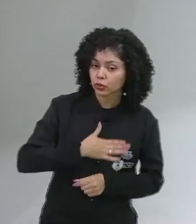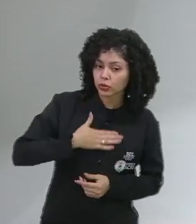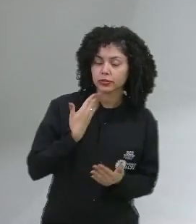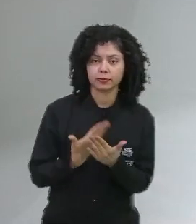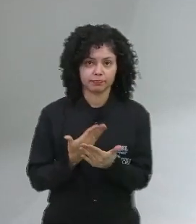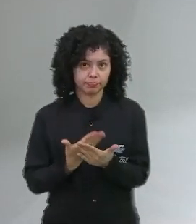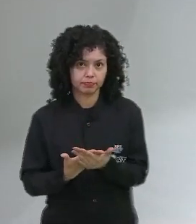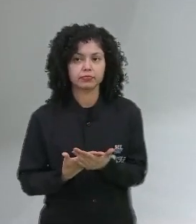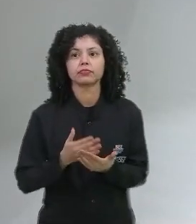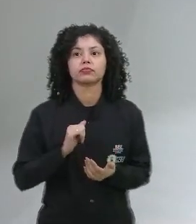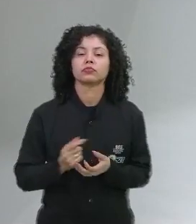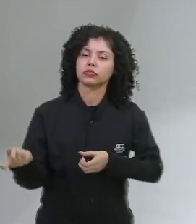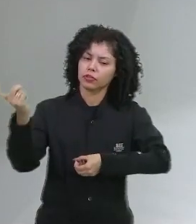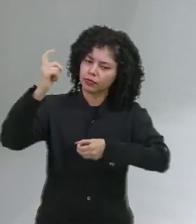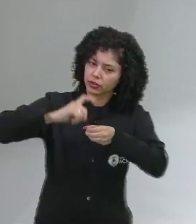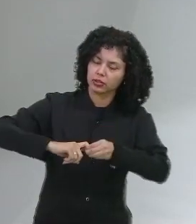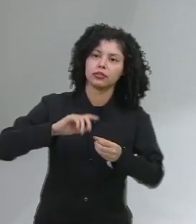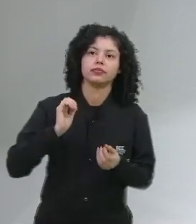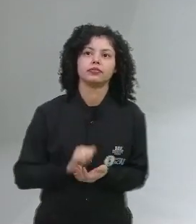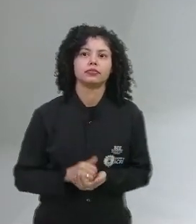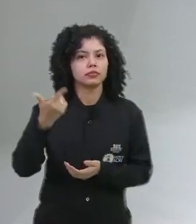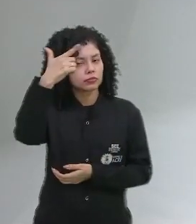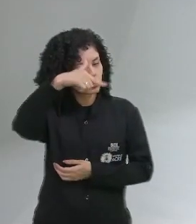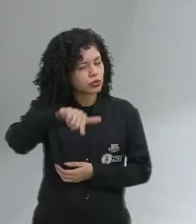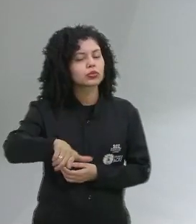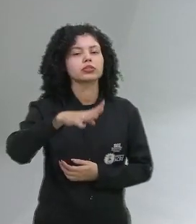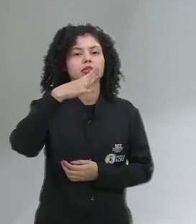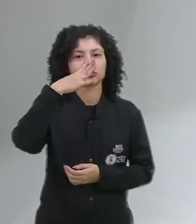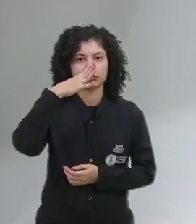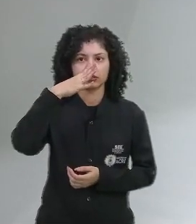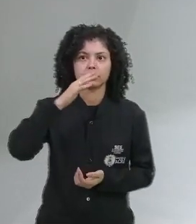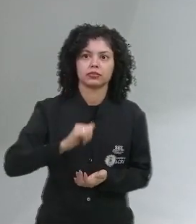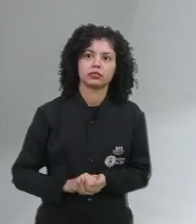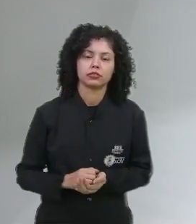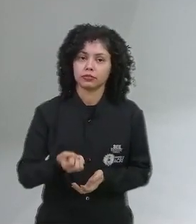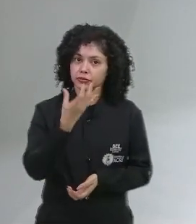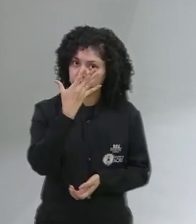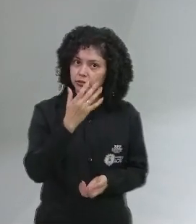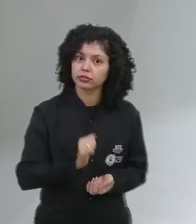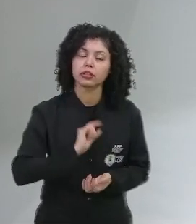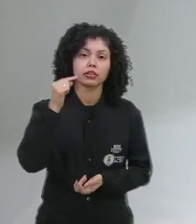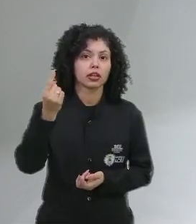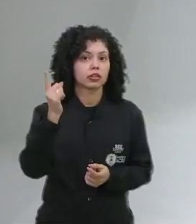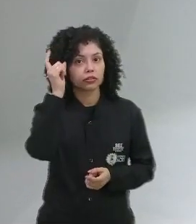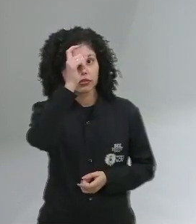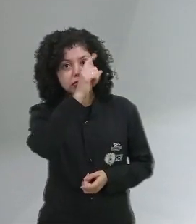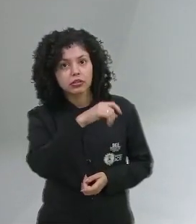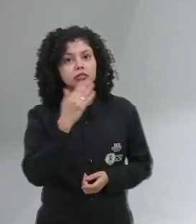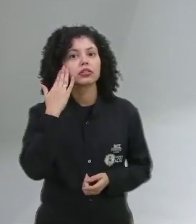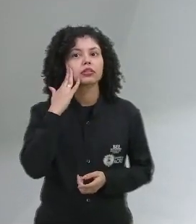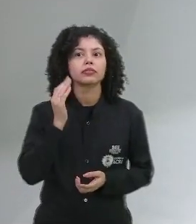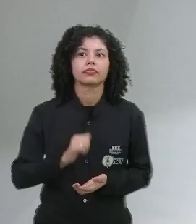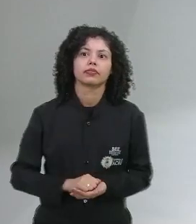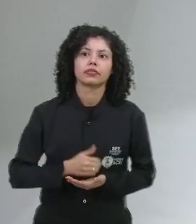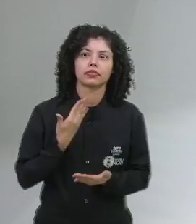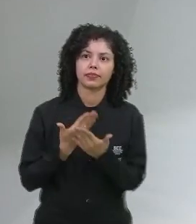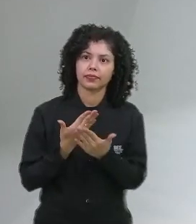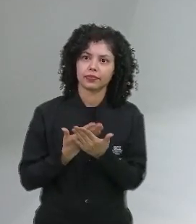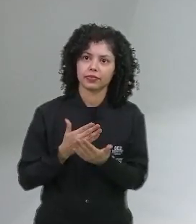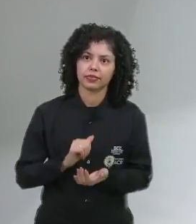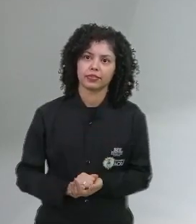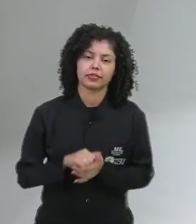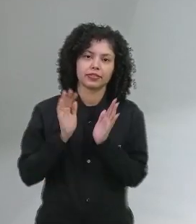dessa aula, volta, né, reassiste, dá um print naquilo que você teve dificuldade. E a nossa aula de